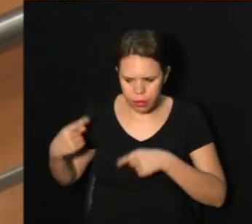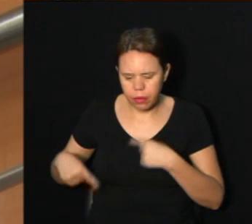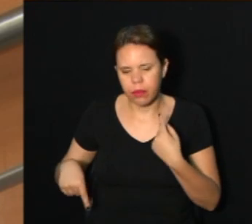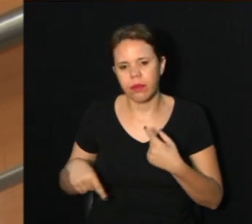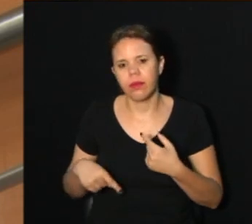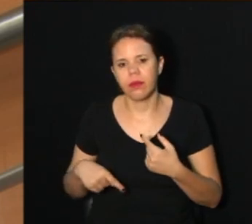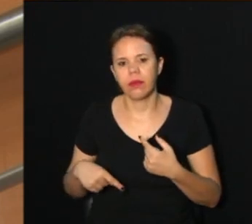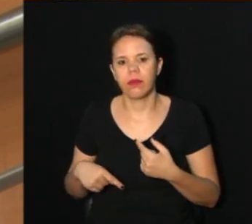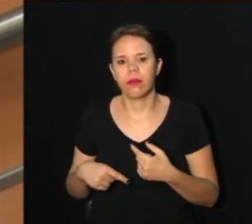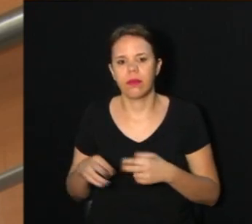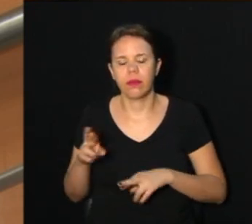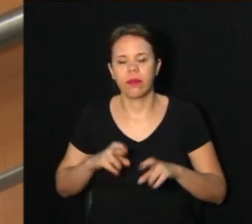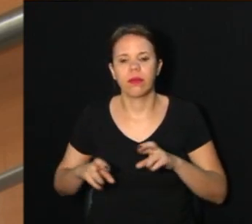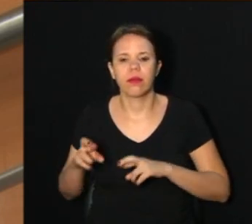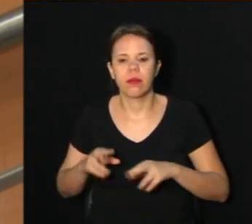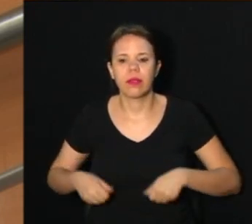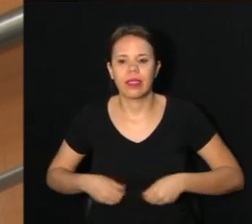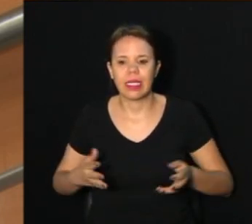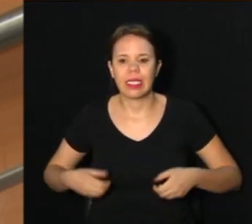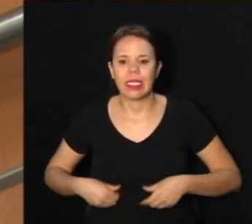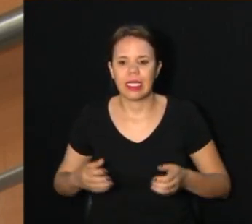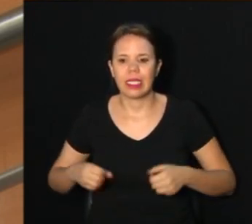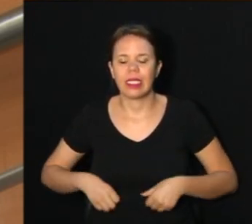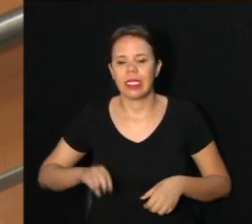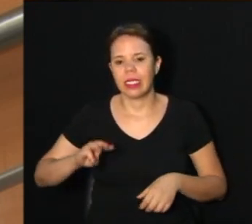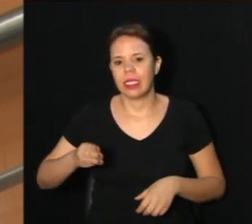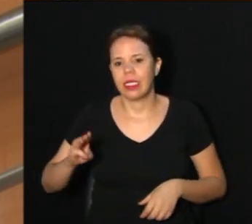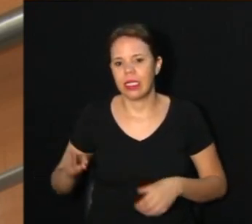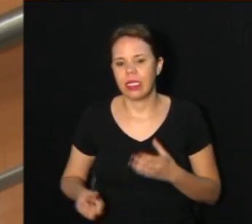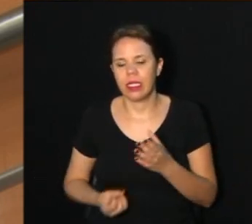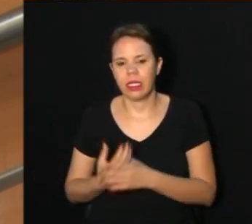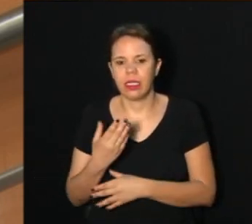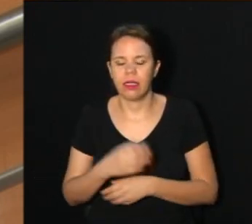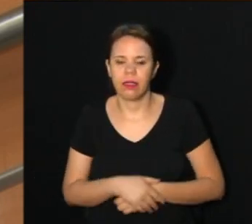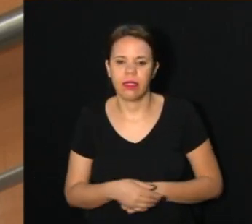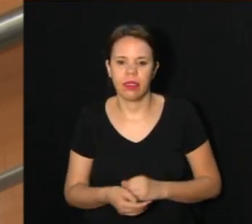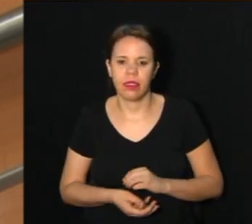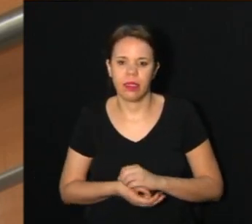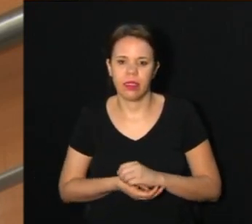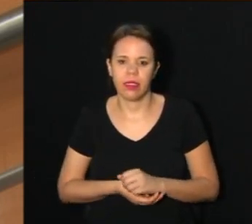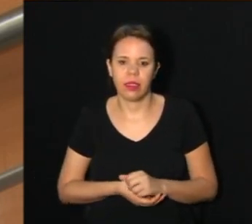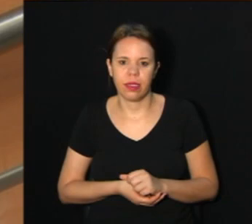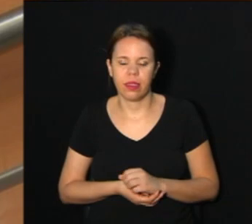para os senhores verem o gasto de milhões que isso acarretará